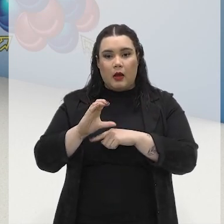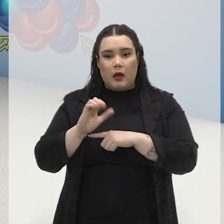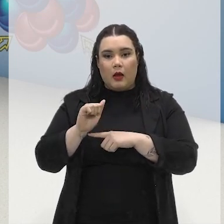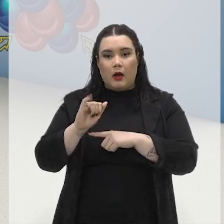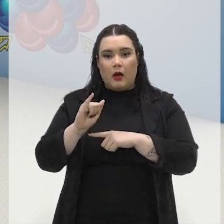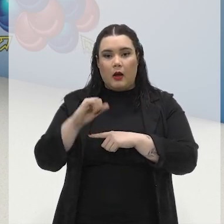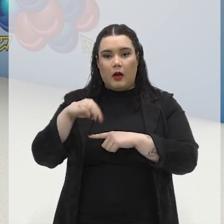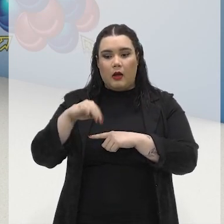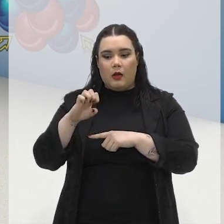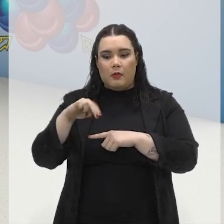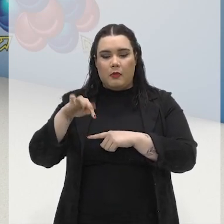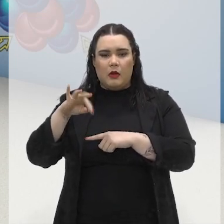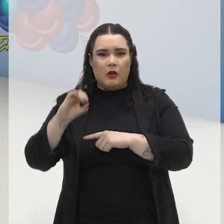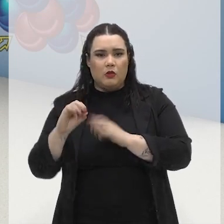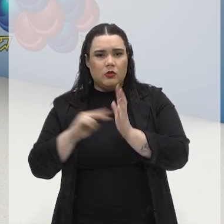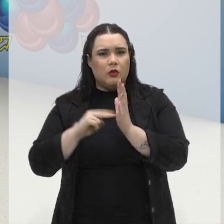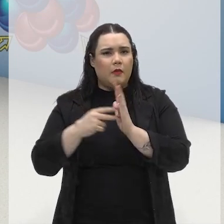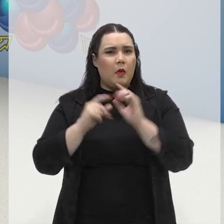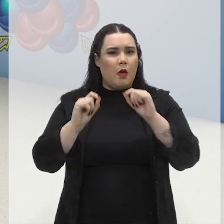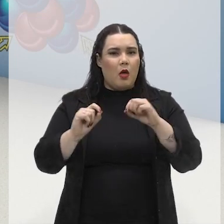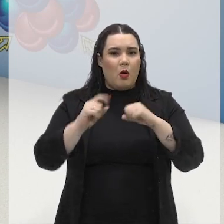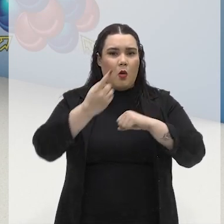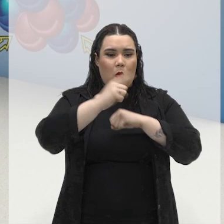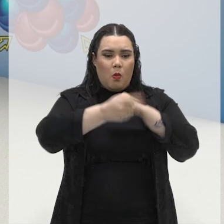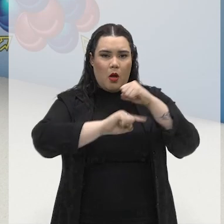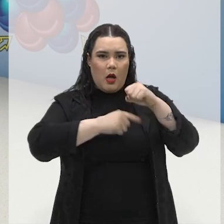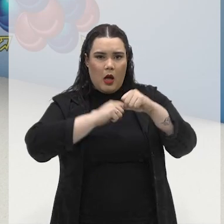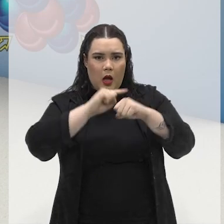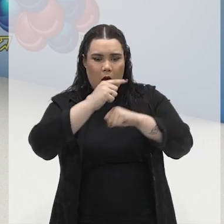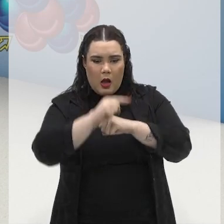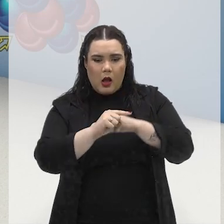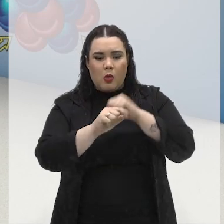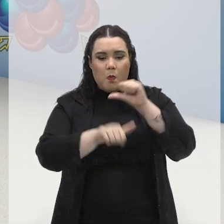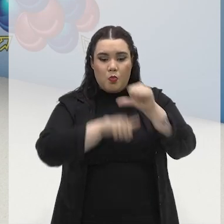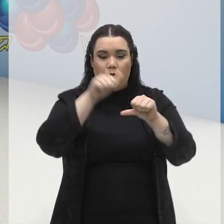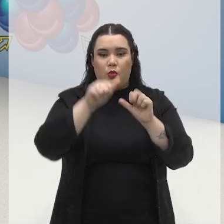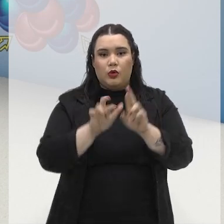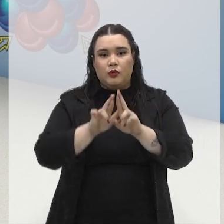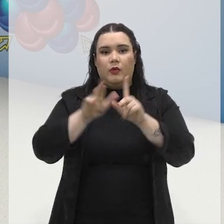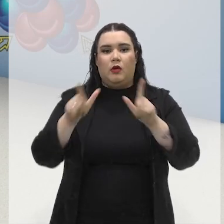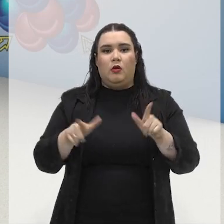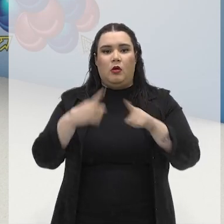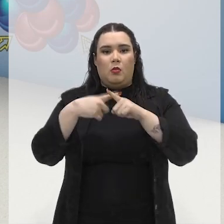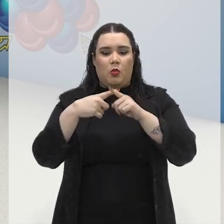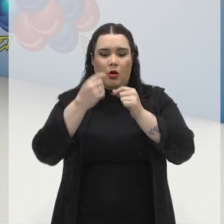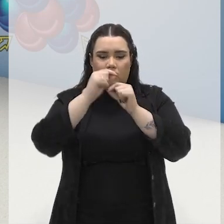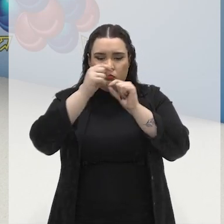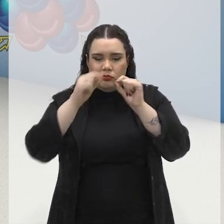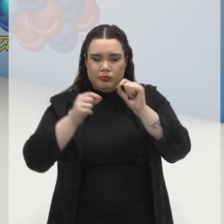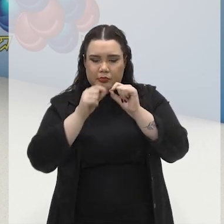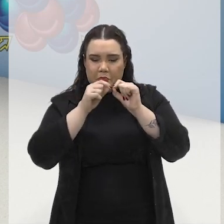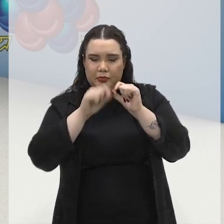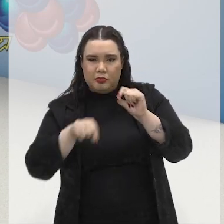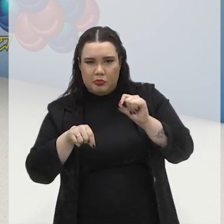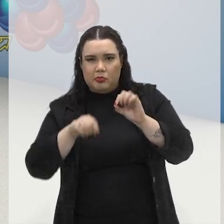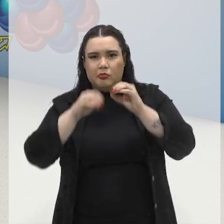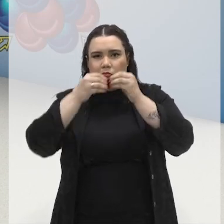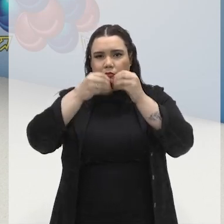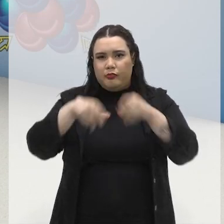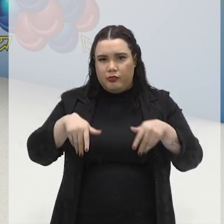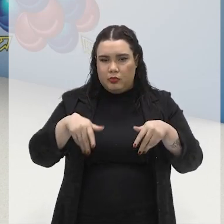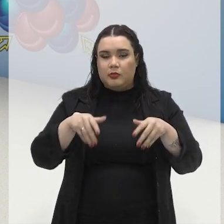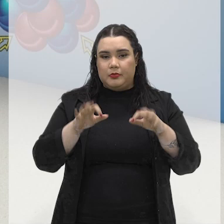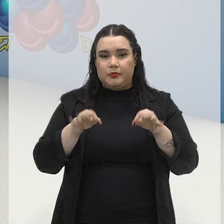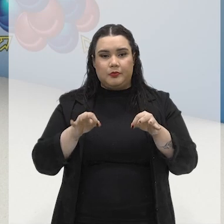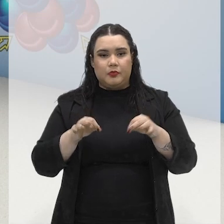átomo, ele se transforma em um átomo um pouco diferente, porque uma partícula decaiu dele, tá, pessoal?